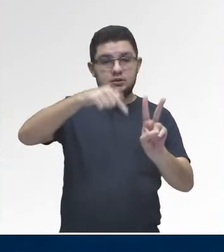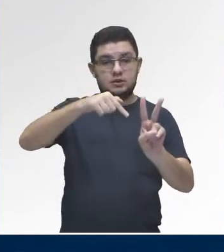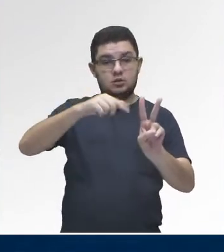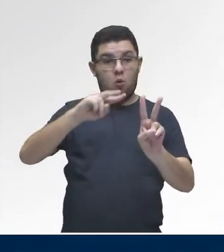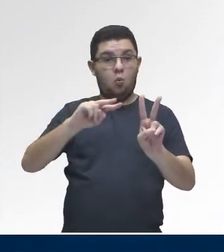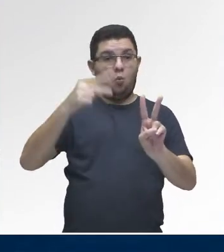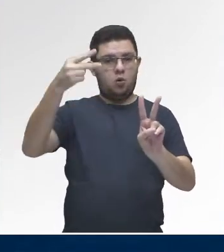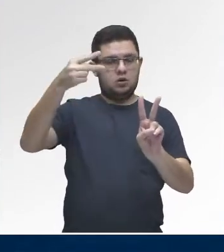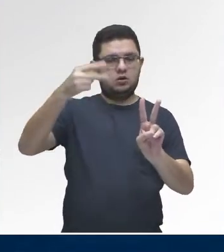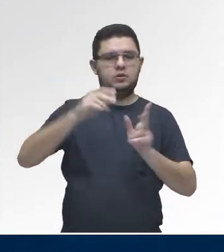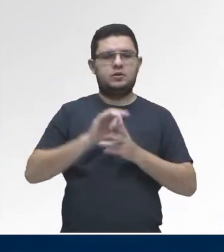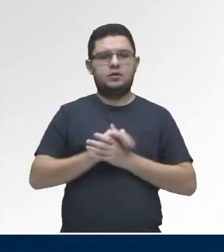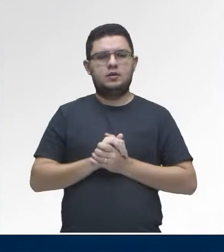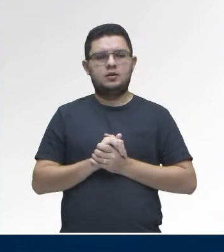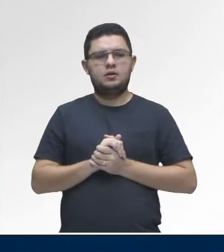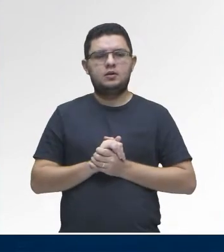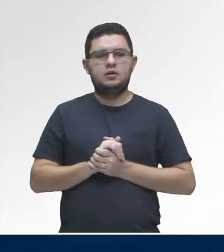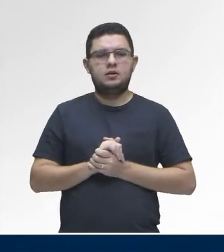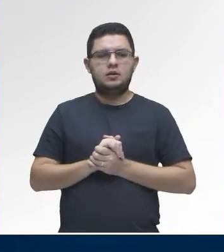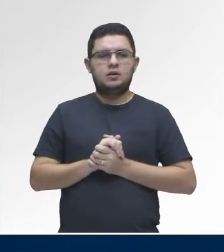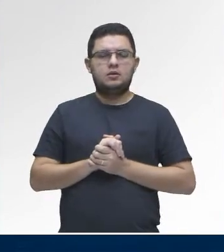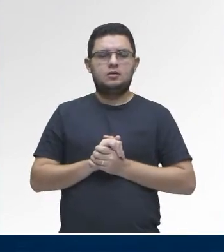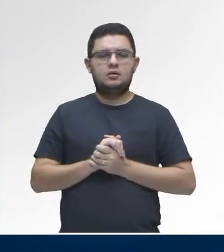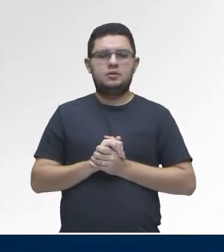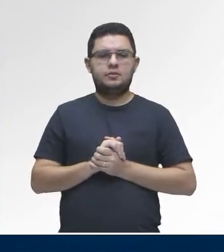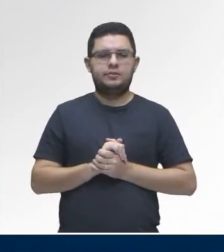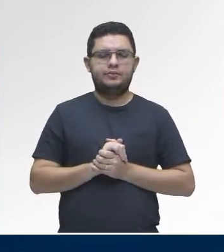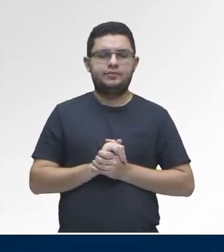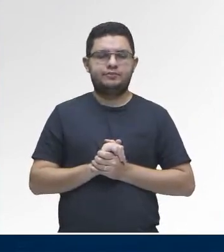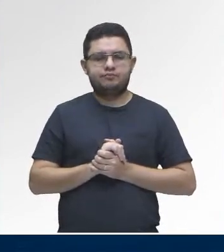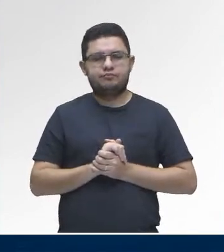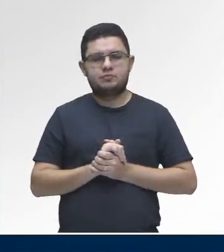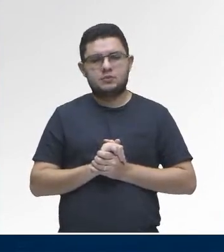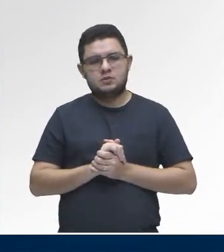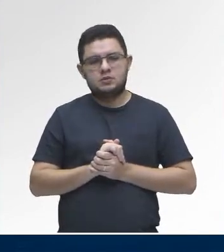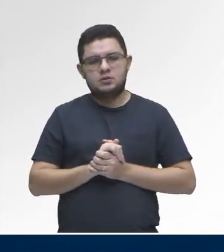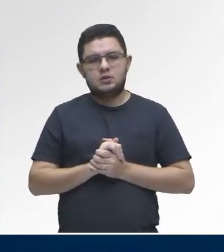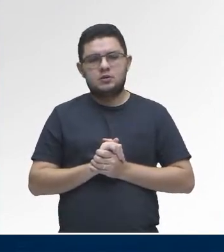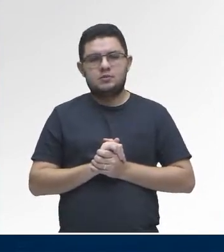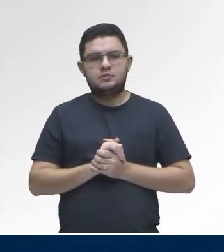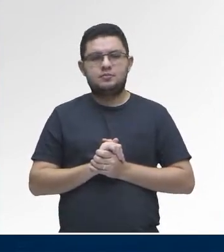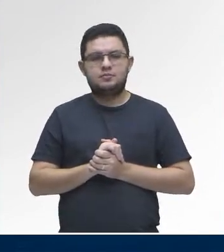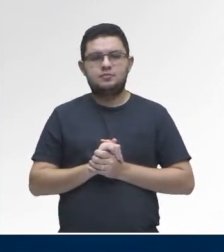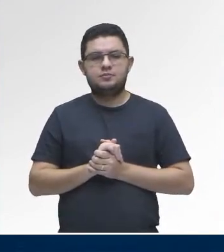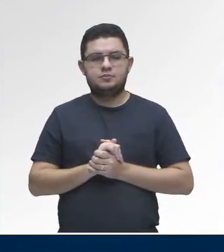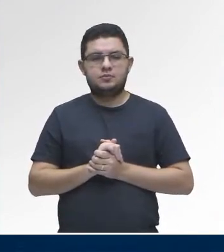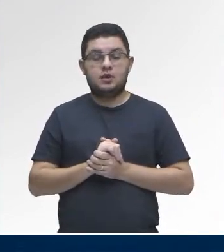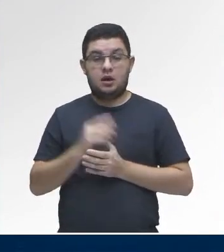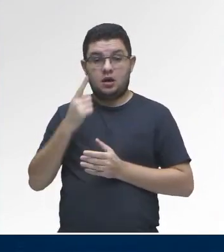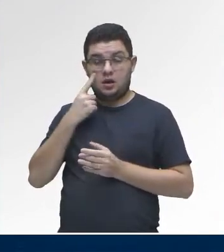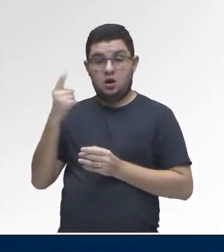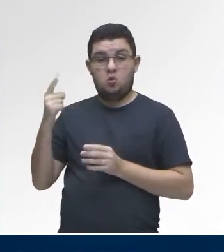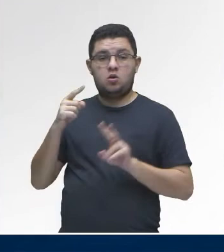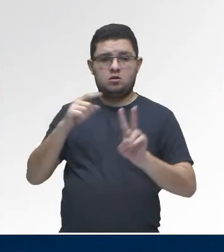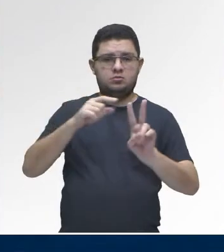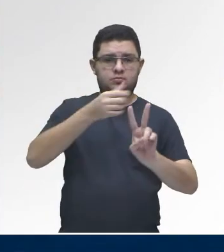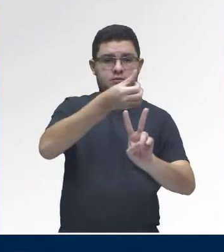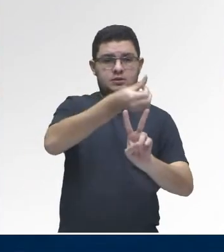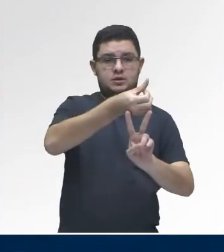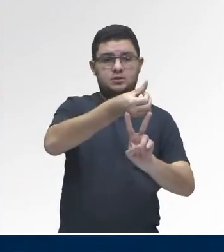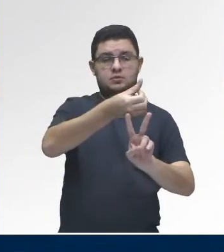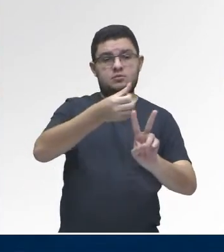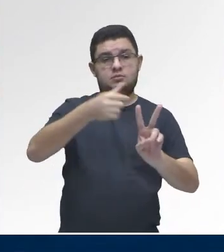quadrado. E estamos dizendo que essa raiz sexta de 7 ao quadrado é igual